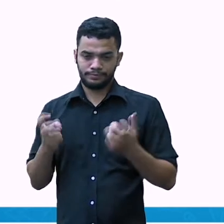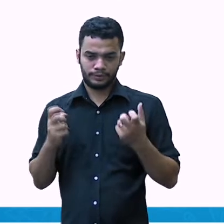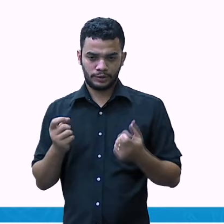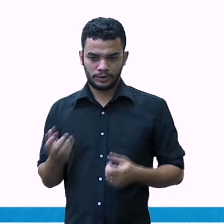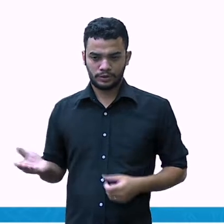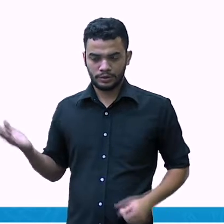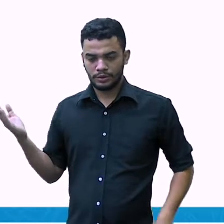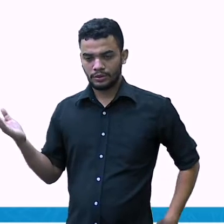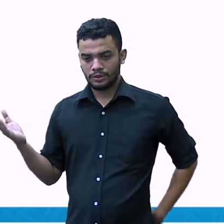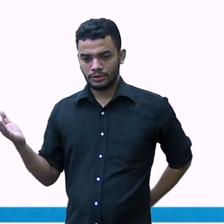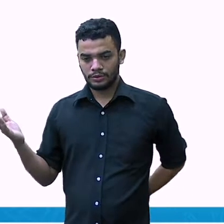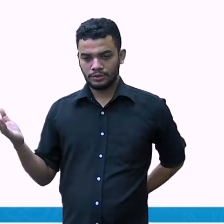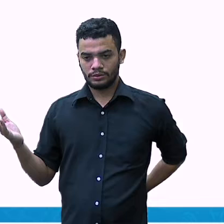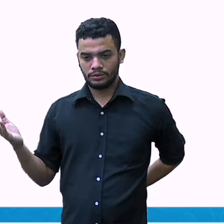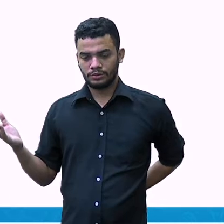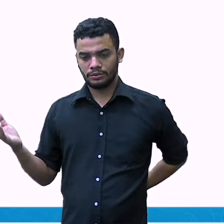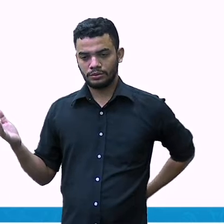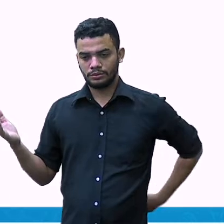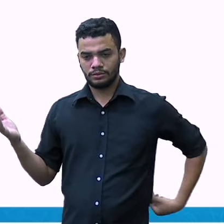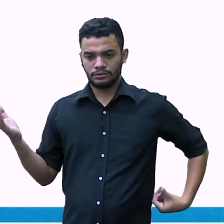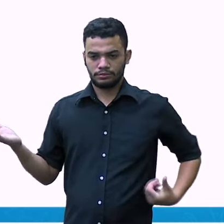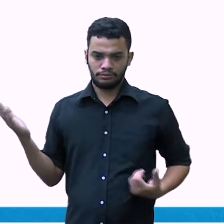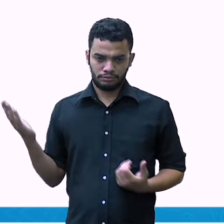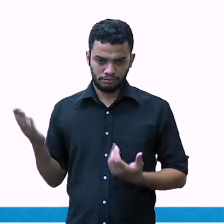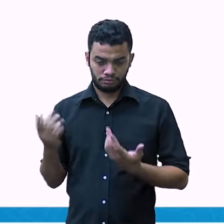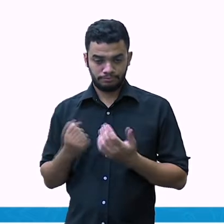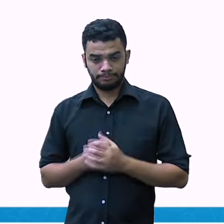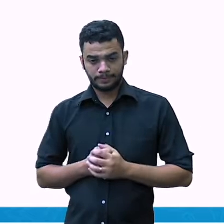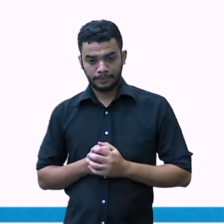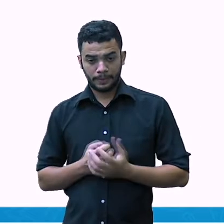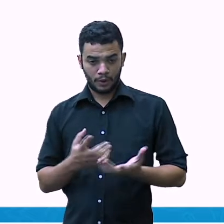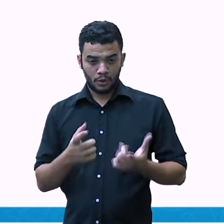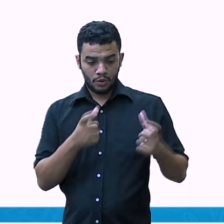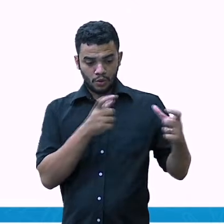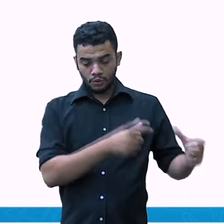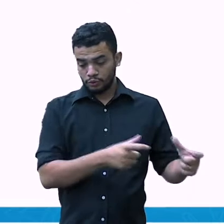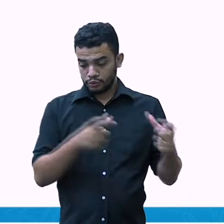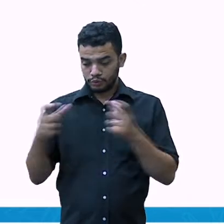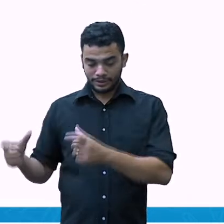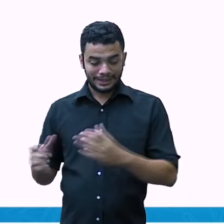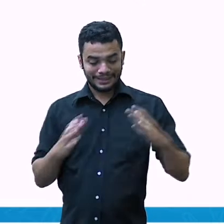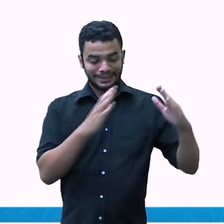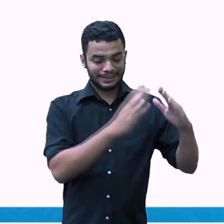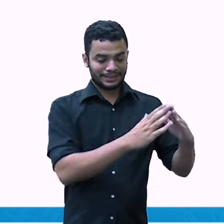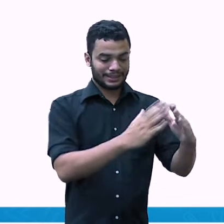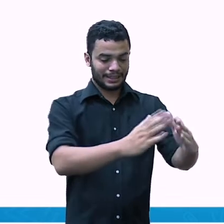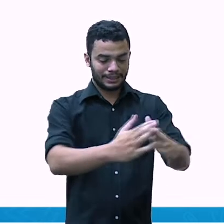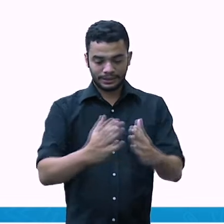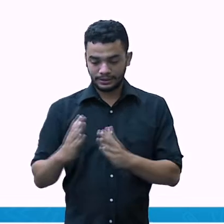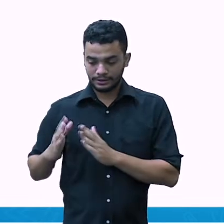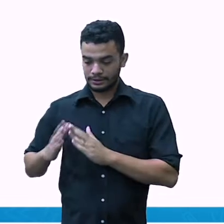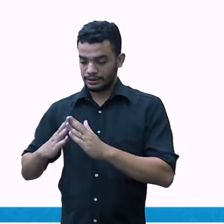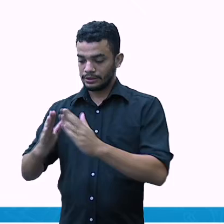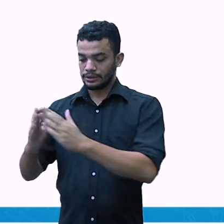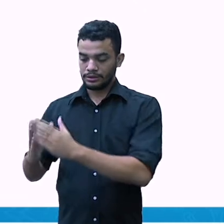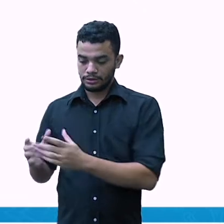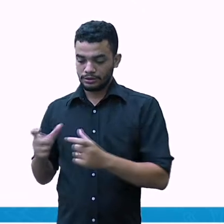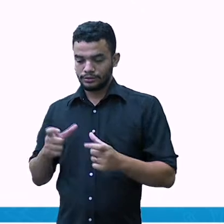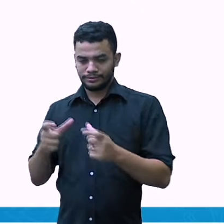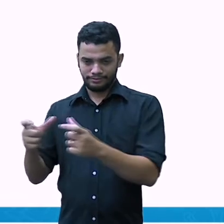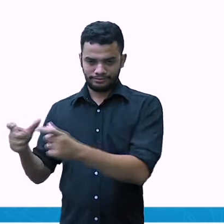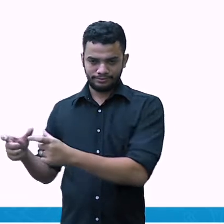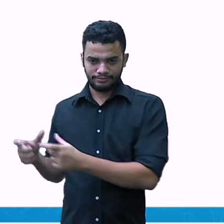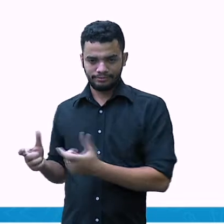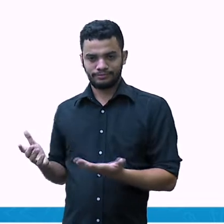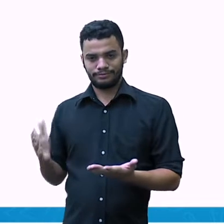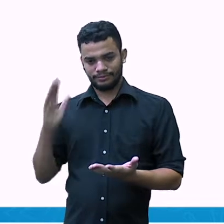um gráfico, um desenho bem elaborado, de onde estão as suas casas, né? Então, não pode chegar lá qualquer